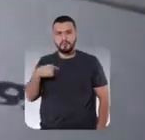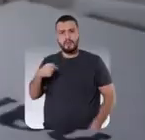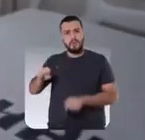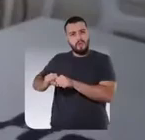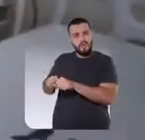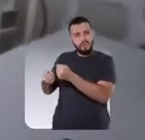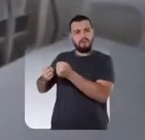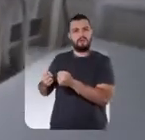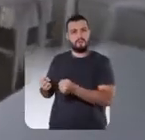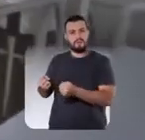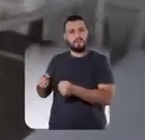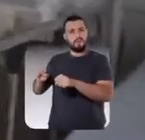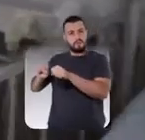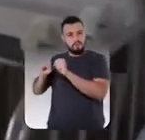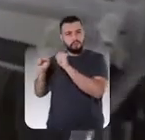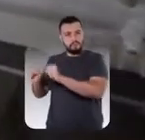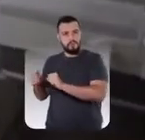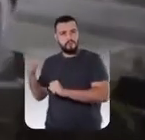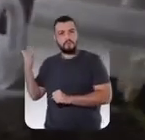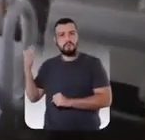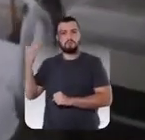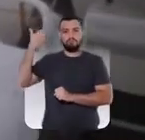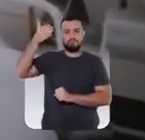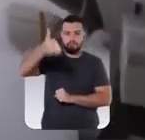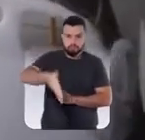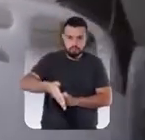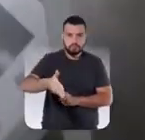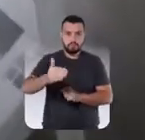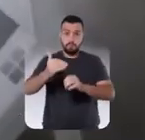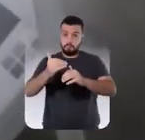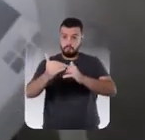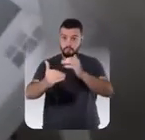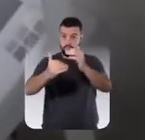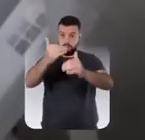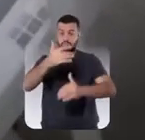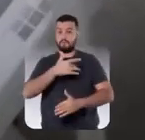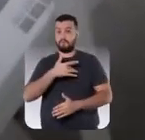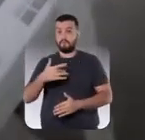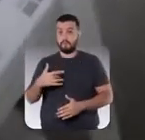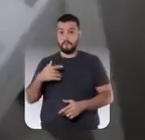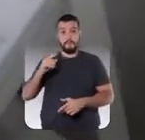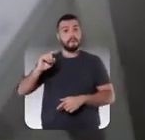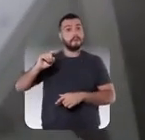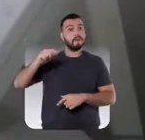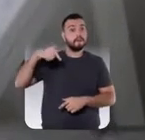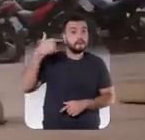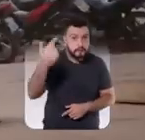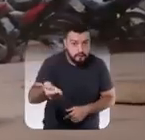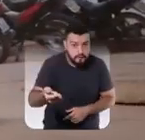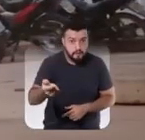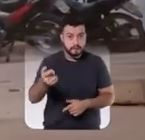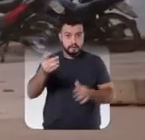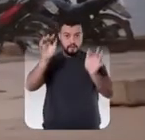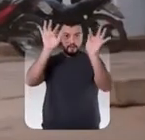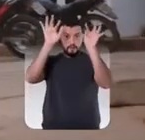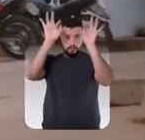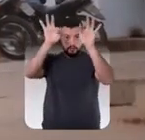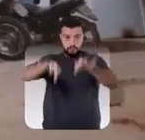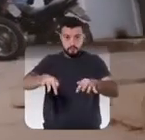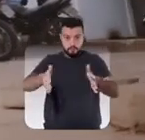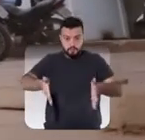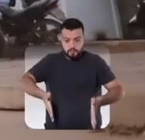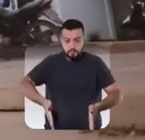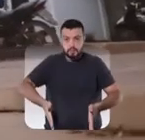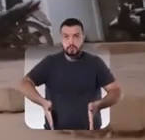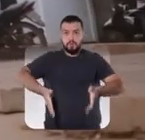operados, tivessem um local adequado para se recuperar. Logo depois, conseguimos finalizar o prédio da